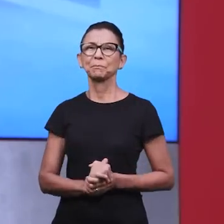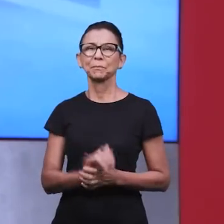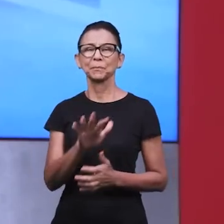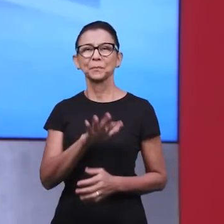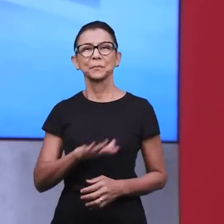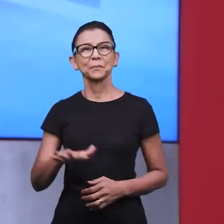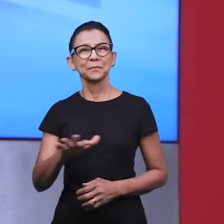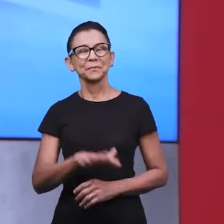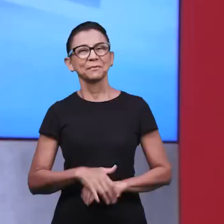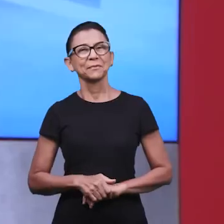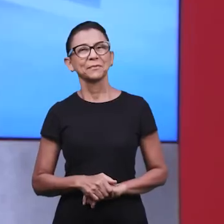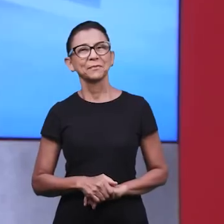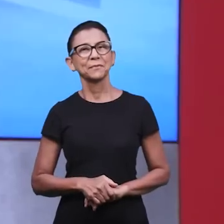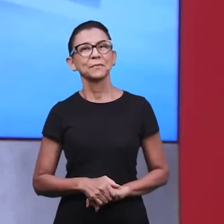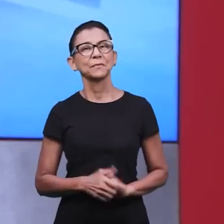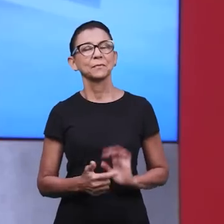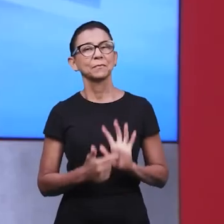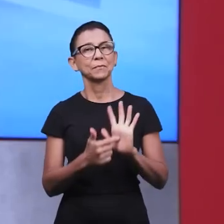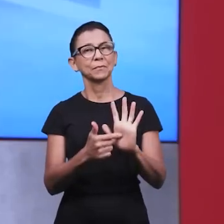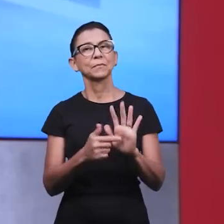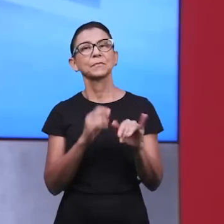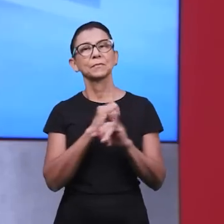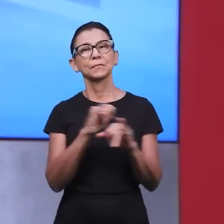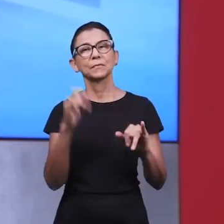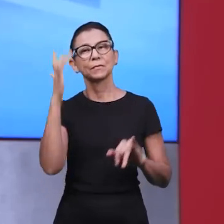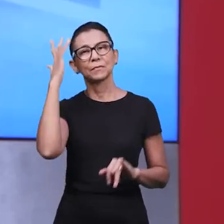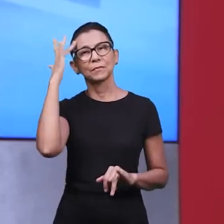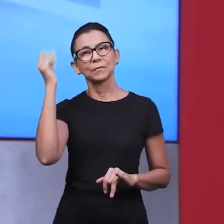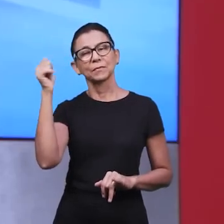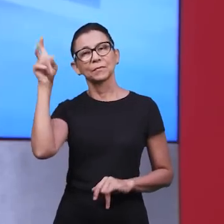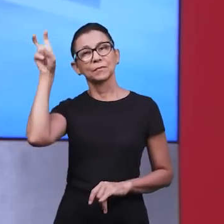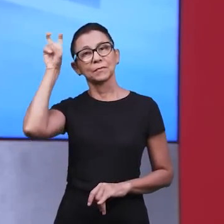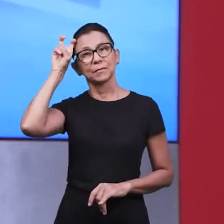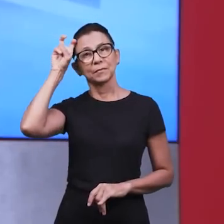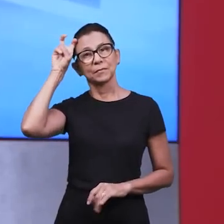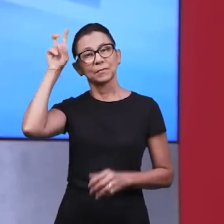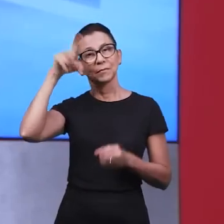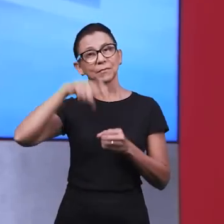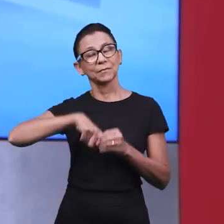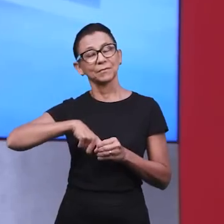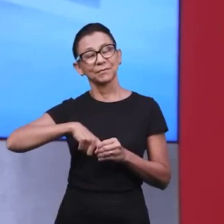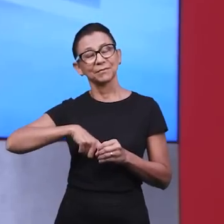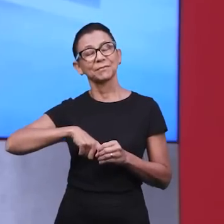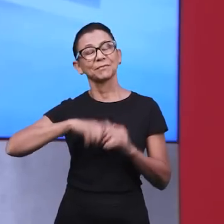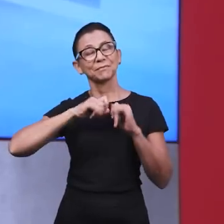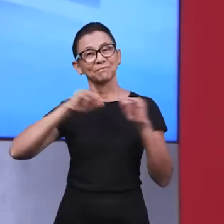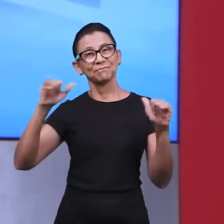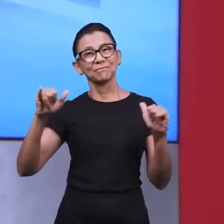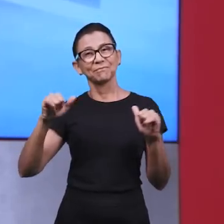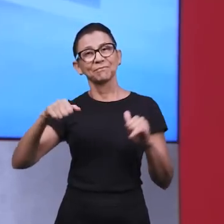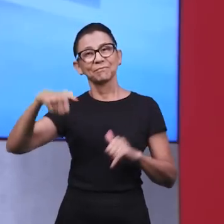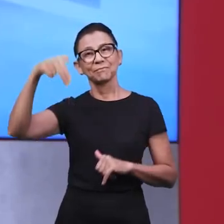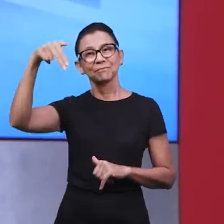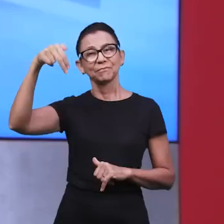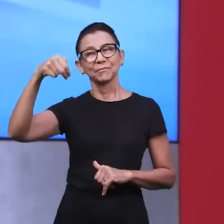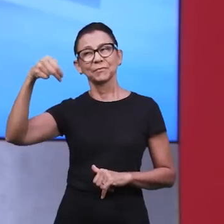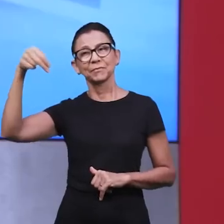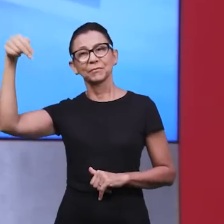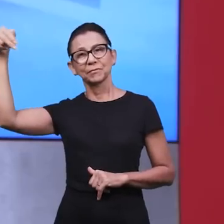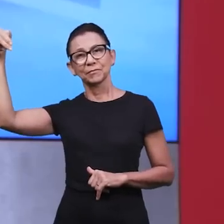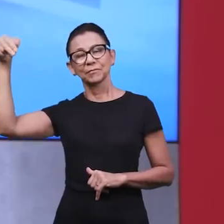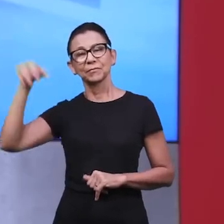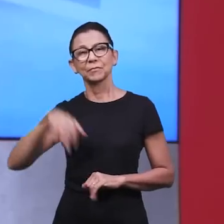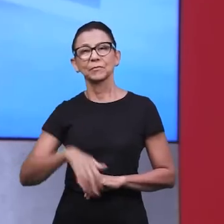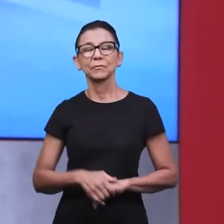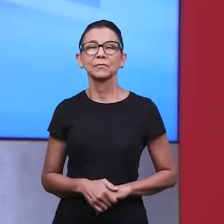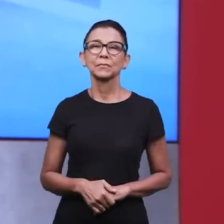sua região. Nós vamos trazer as notícias, é claro, amanhã. Quinta-feira estaremos de volta trazendo notícias do norte e também do nordeste